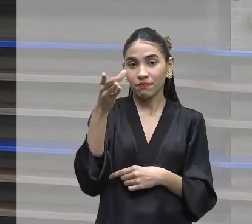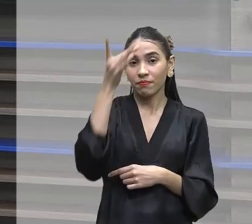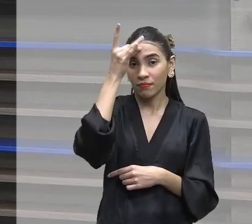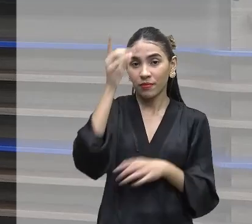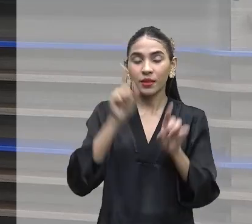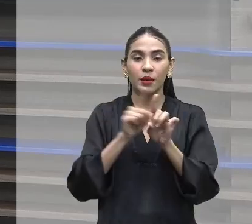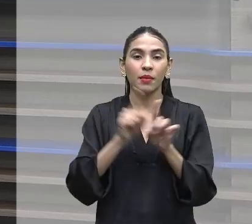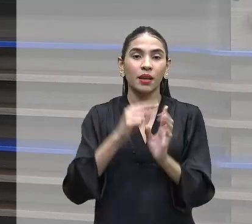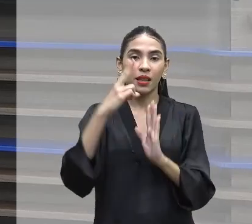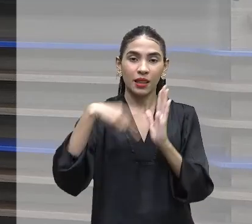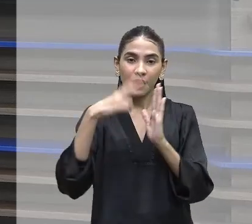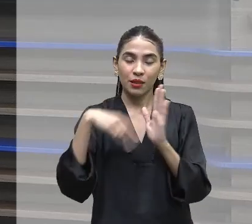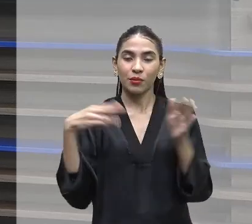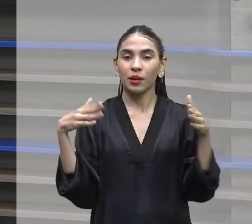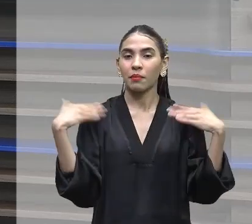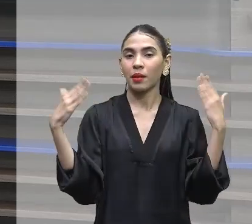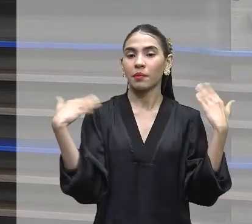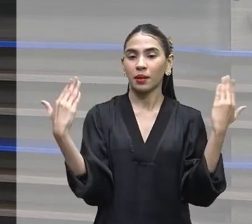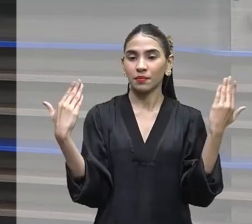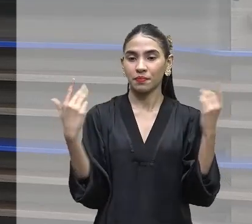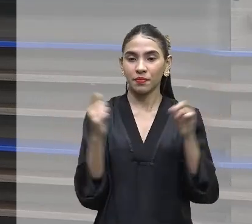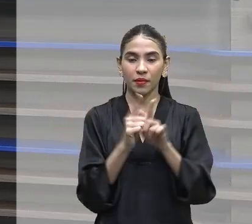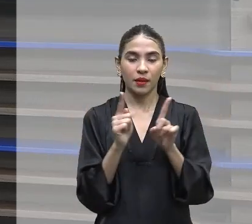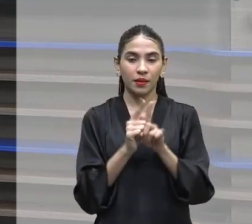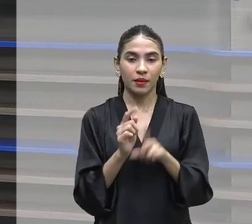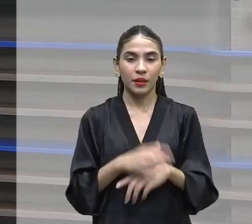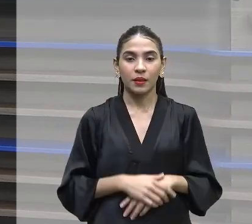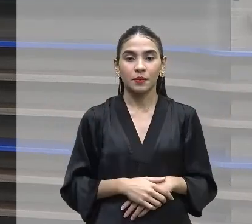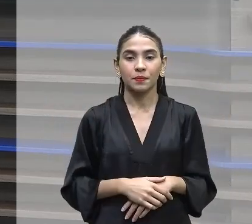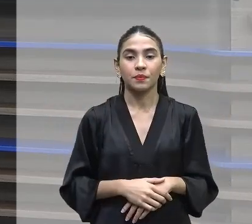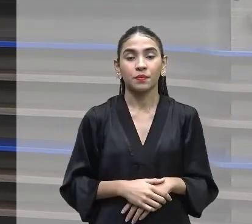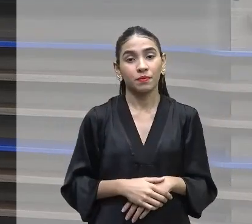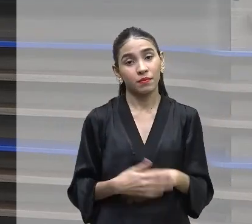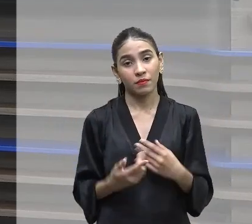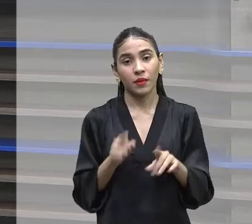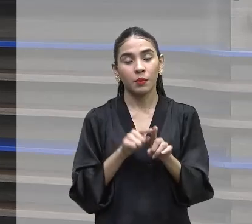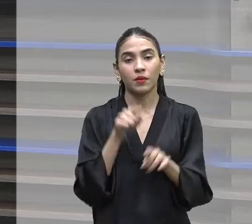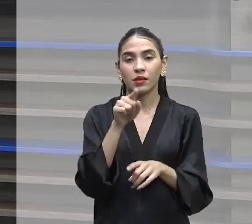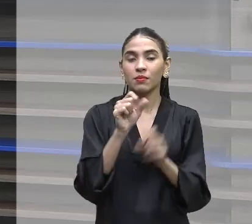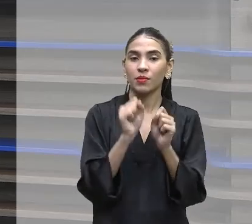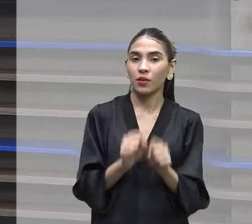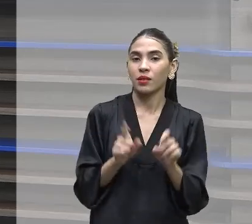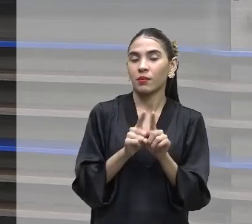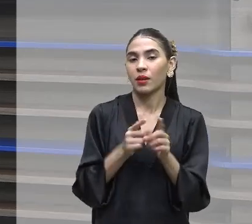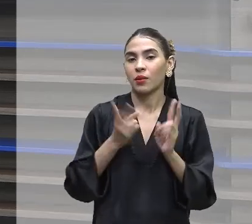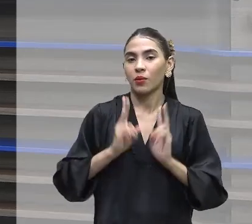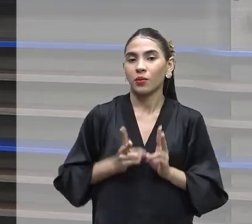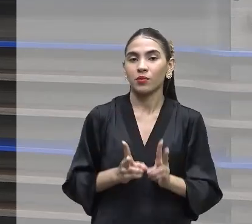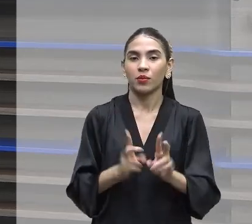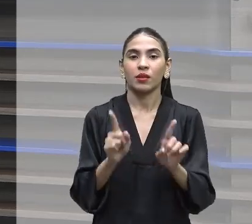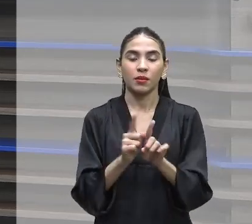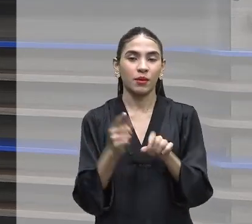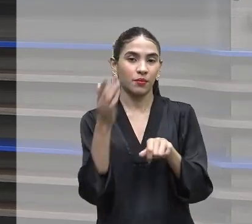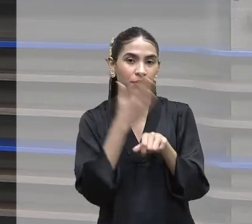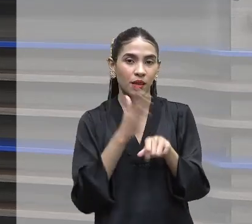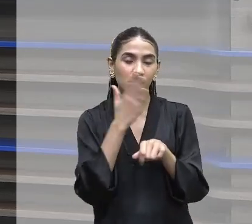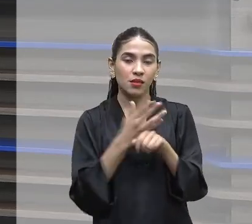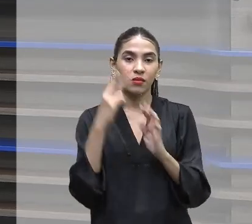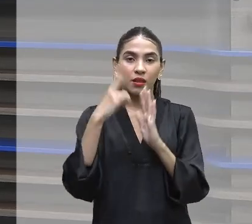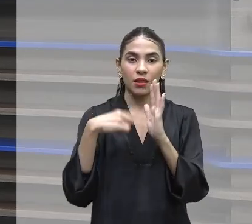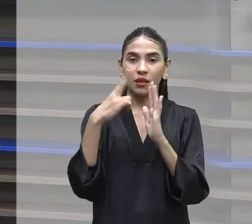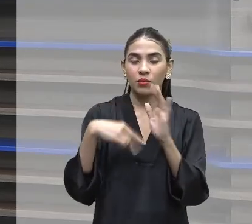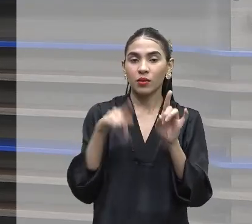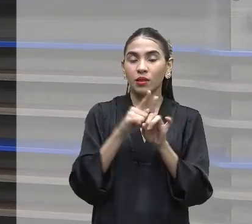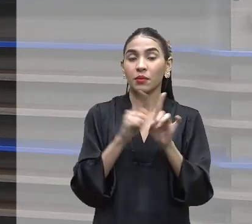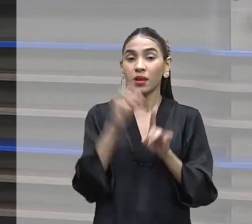mesmo leitura de lazer também. Por que não? Não é? Você também deve continuar praticando a leitura